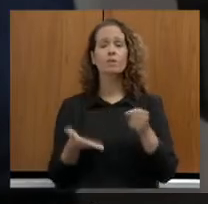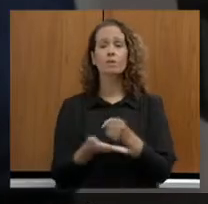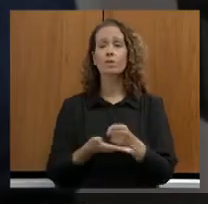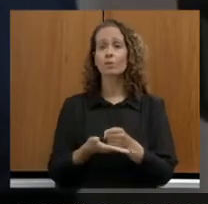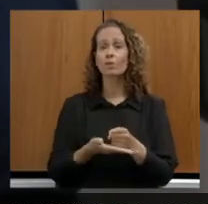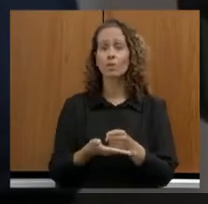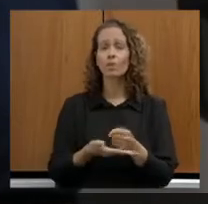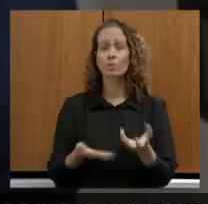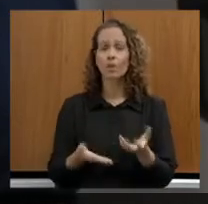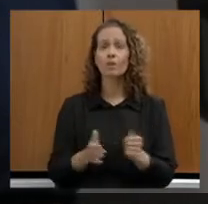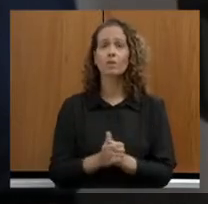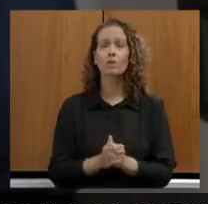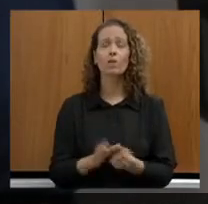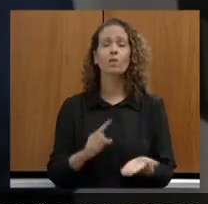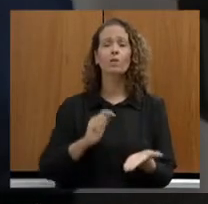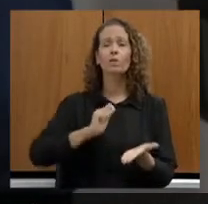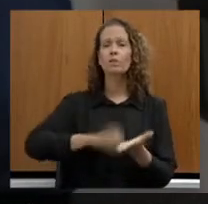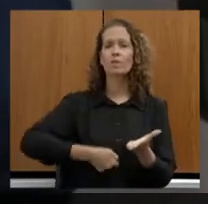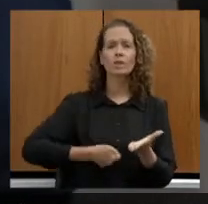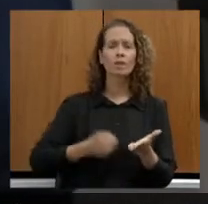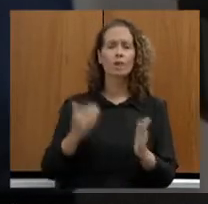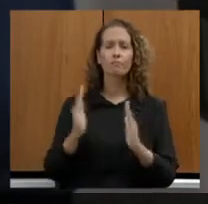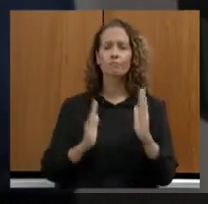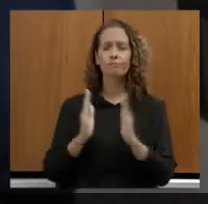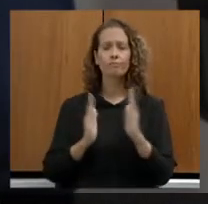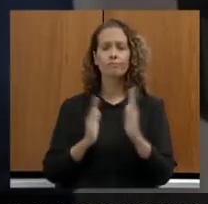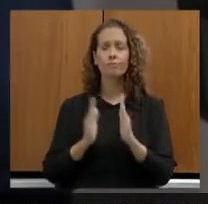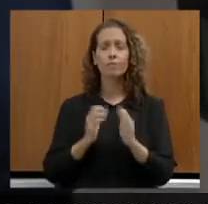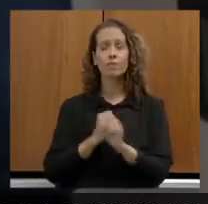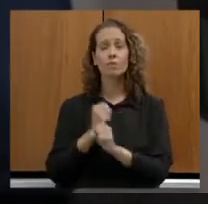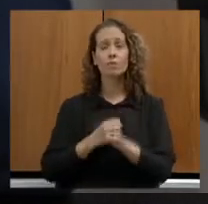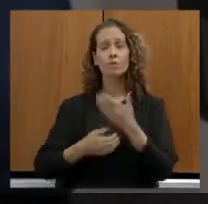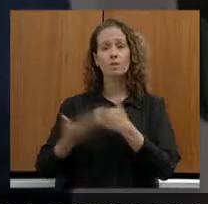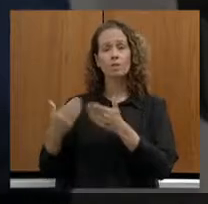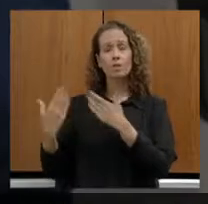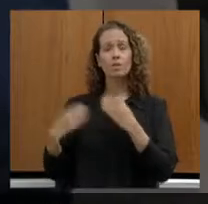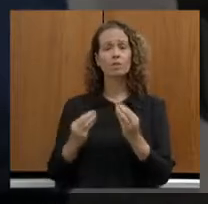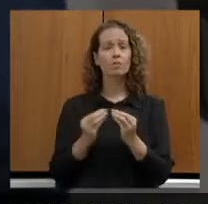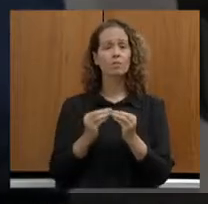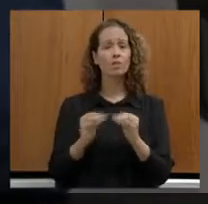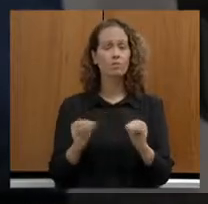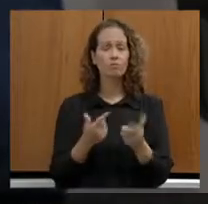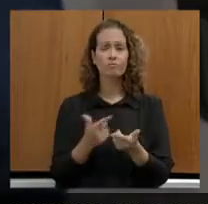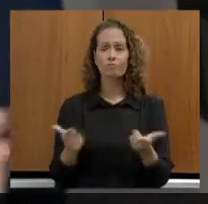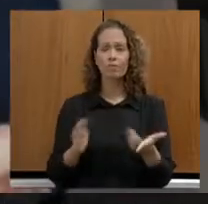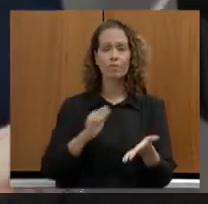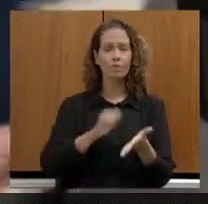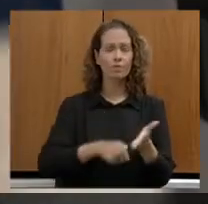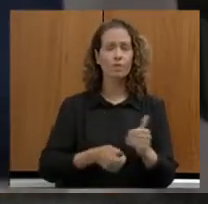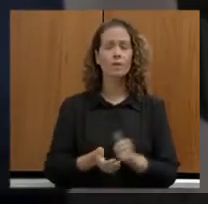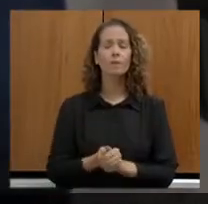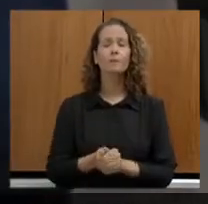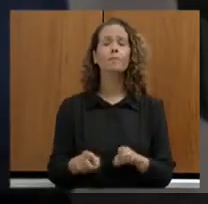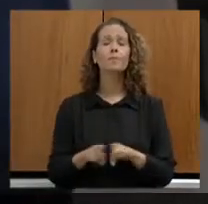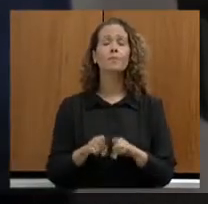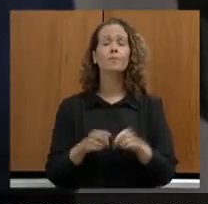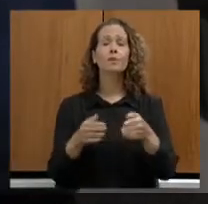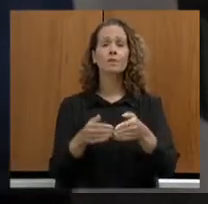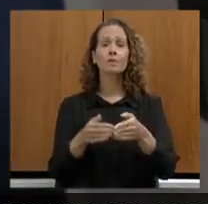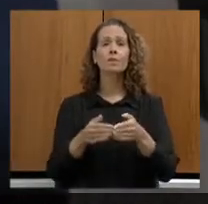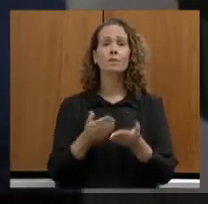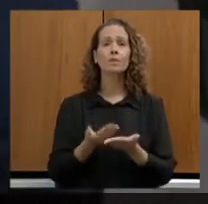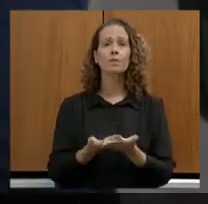temporariamente tal como realizado nos anos anteriores sempre prejuízo a prorrogação dos contratos e que Ele mente comissão